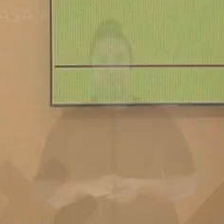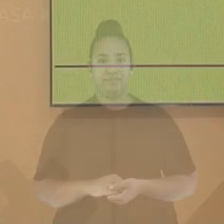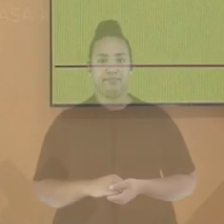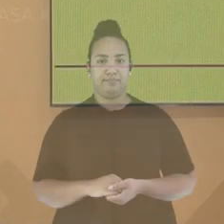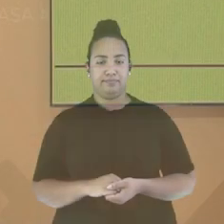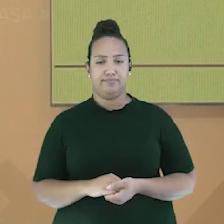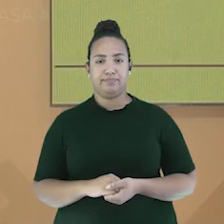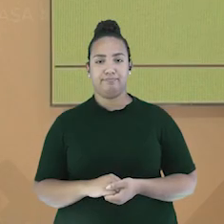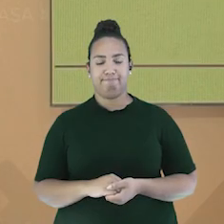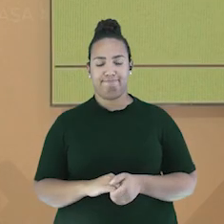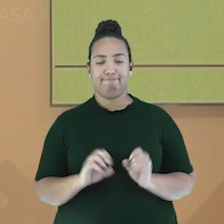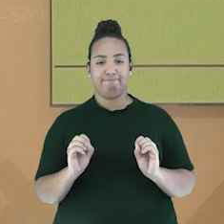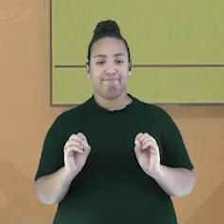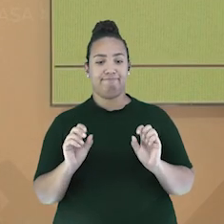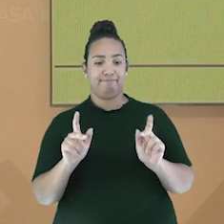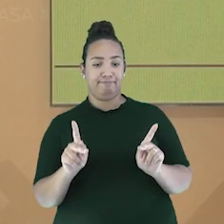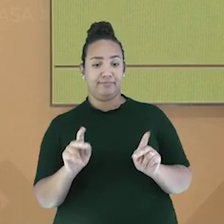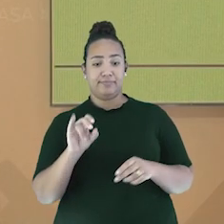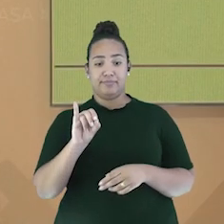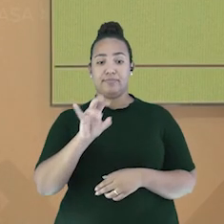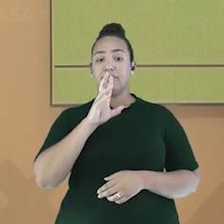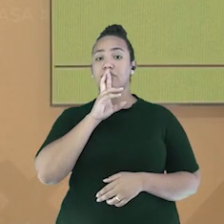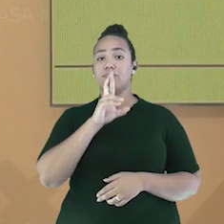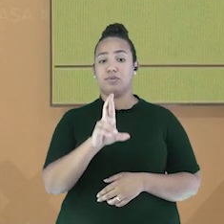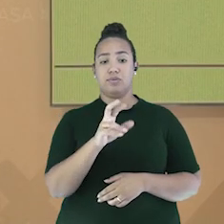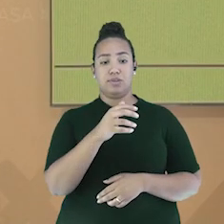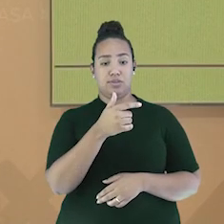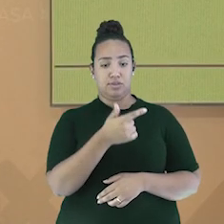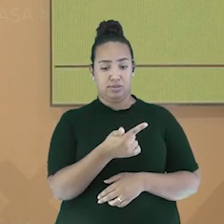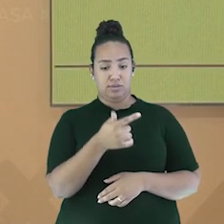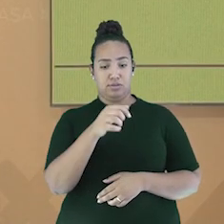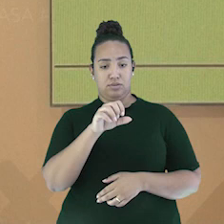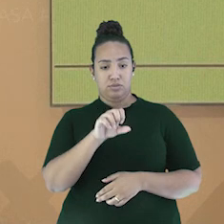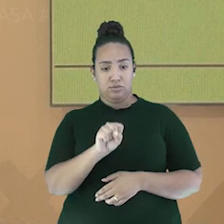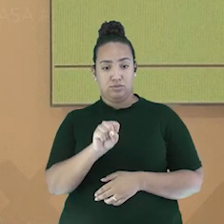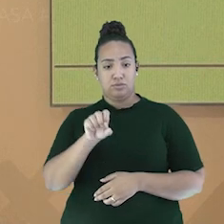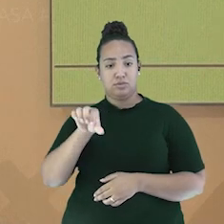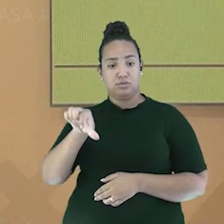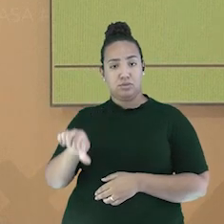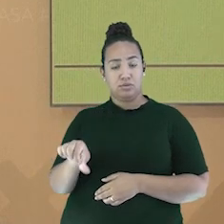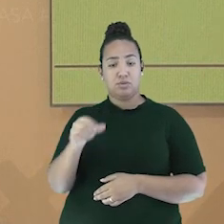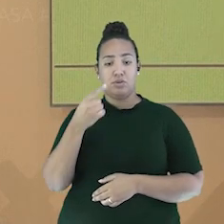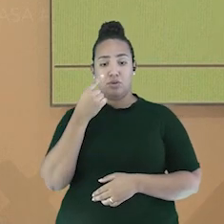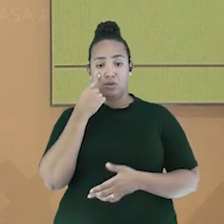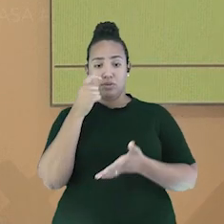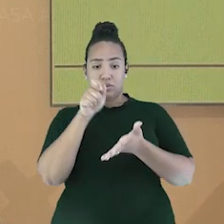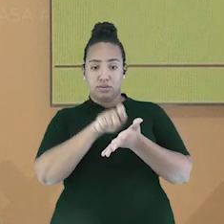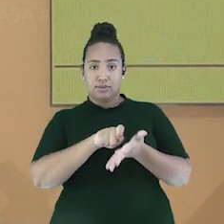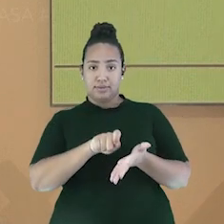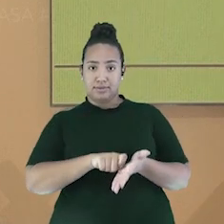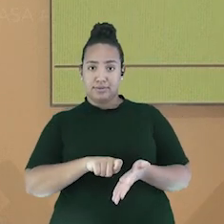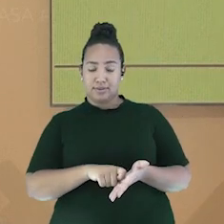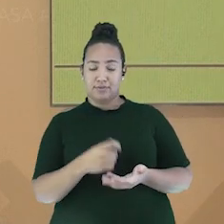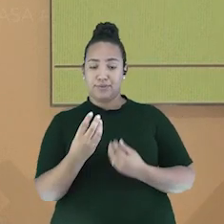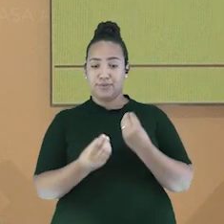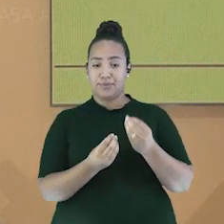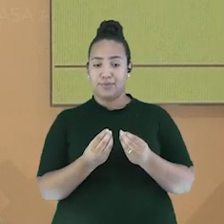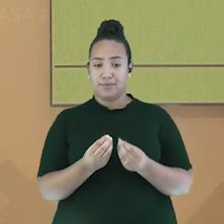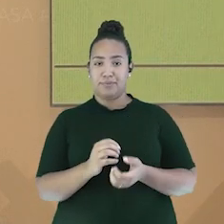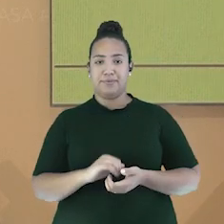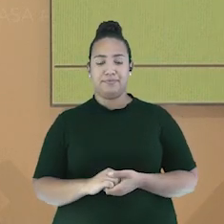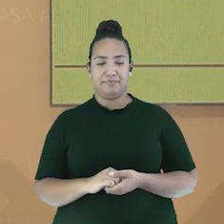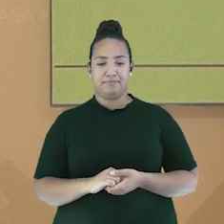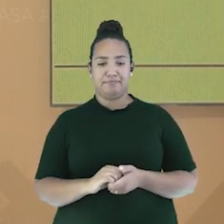muito bem acertou Quem disse 789 e escreveu o nome desse número assim